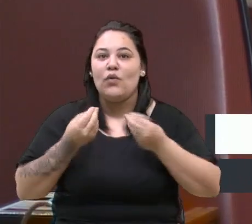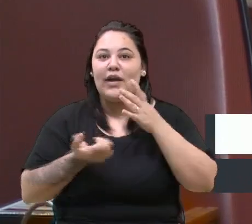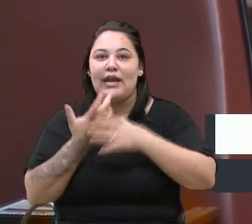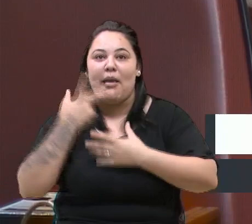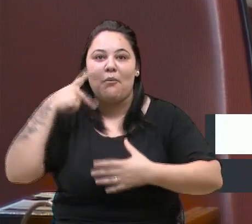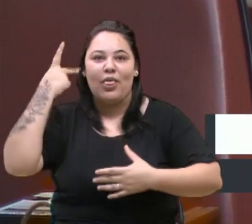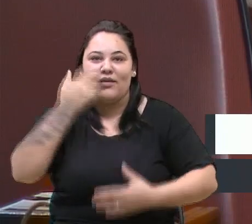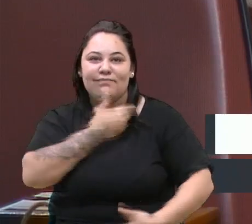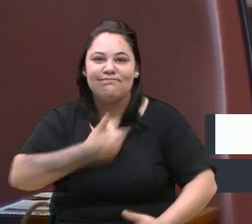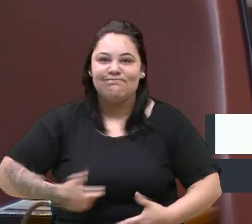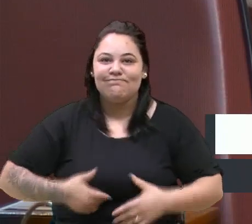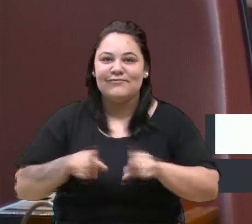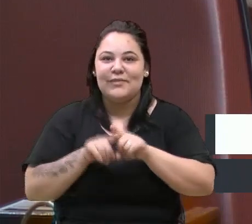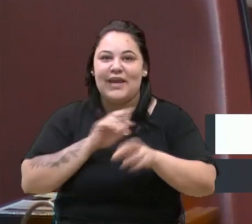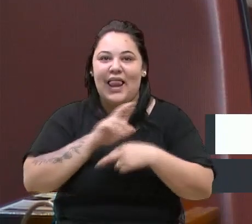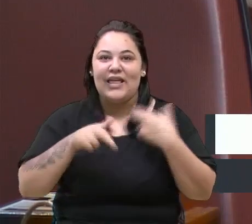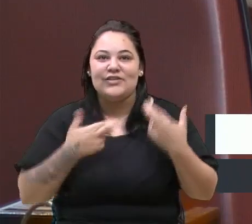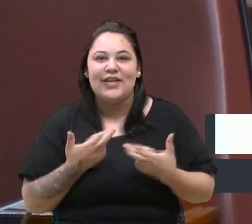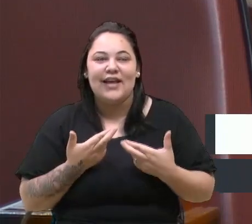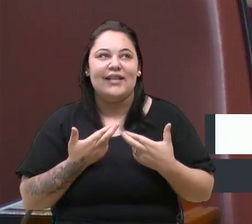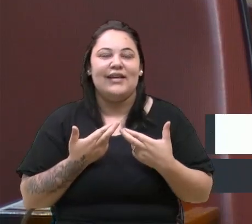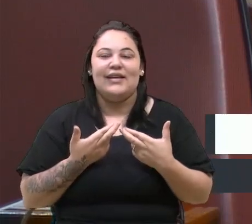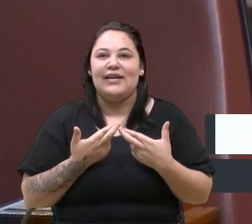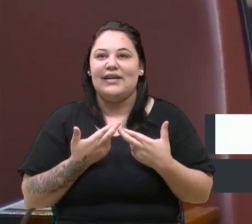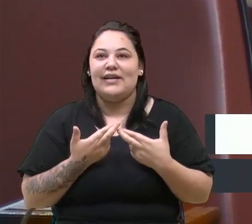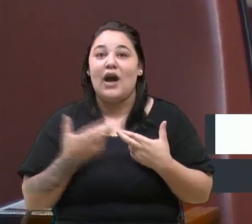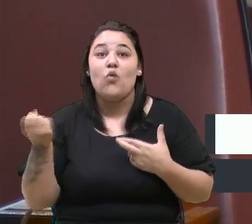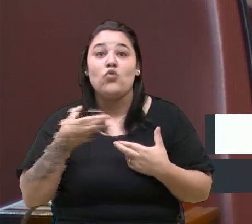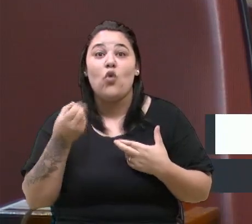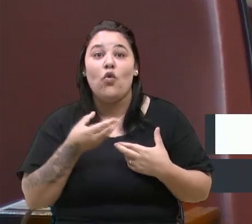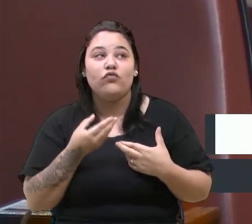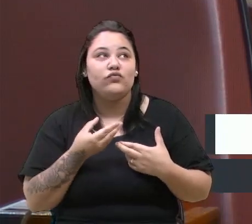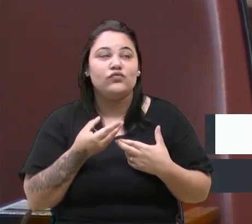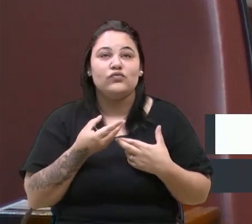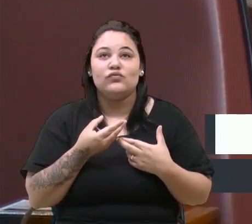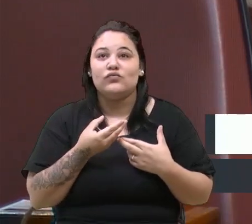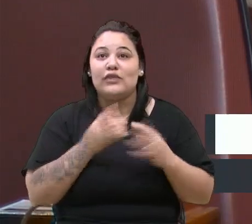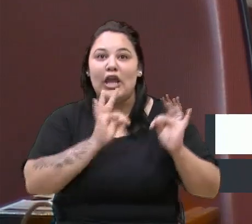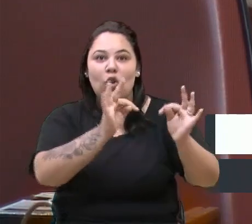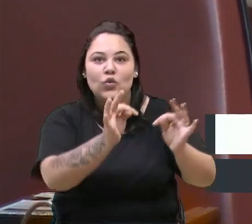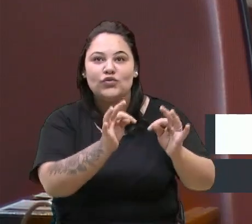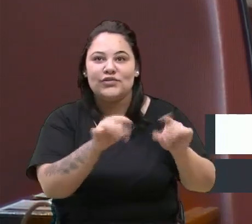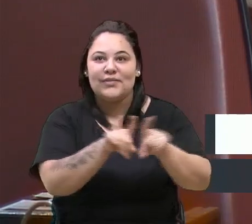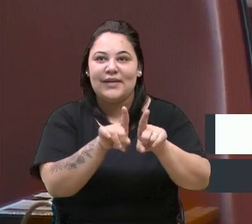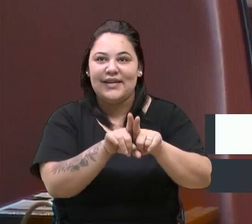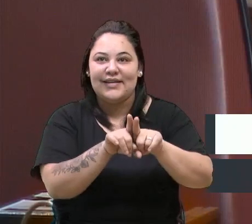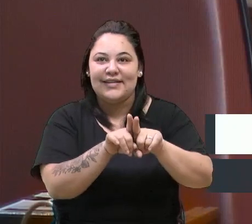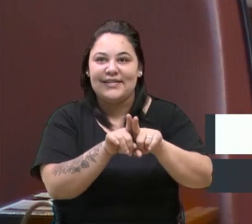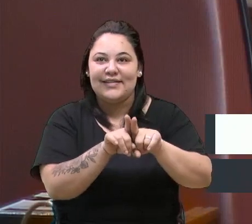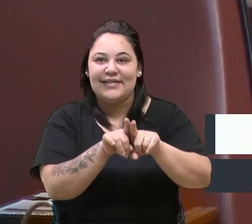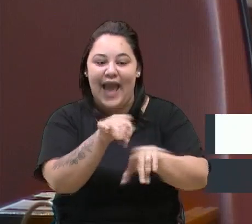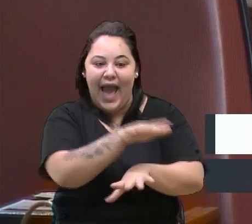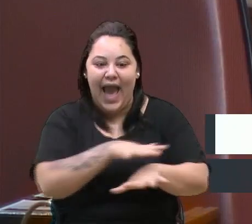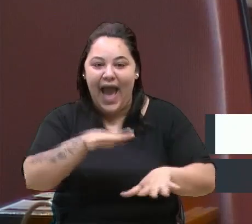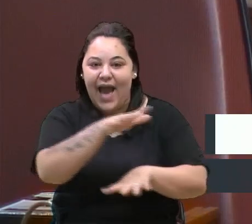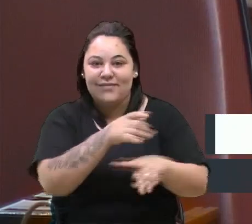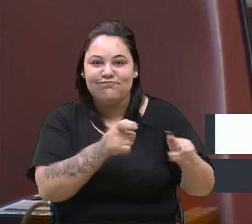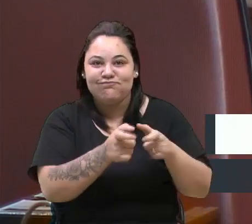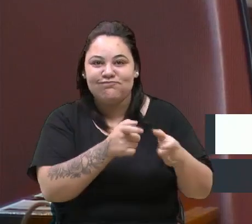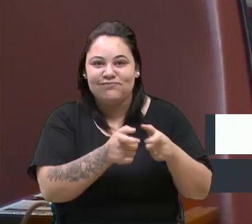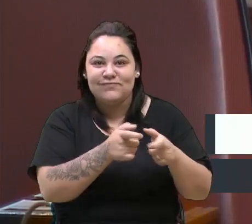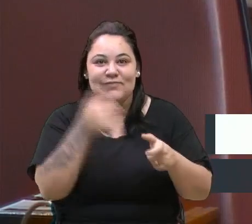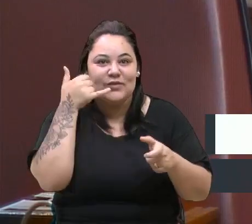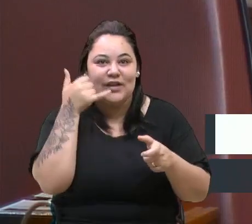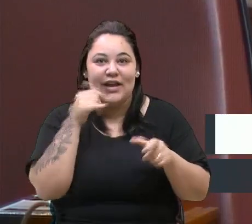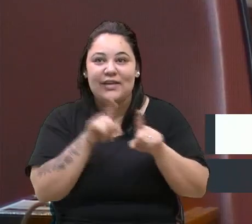públicas relacionadas a esse novo negócio que está surgindo, a nova indústria que está surgindo, né? E